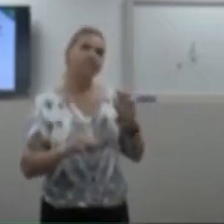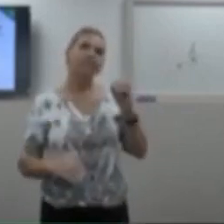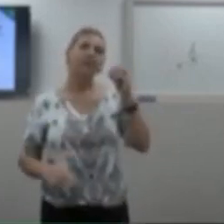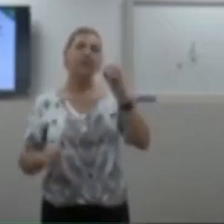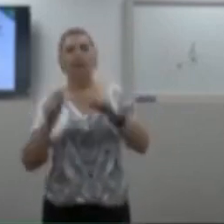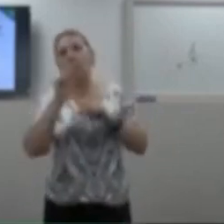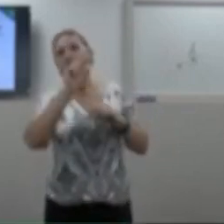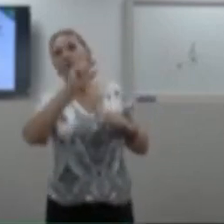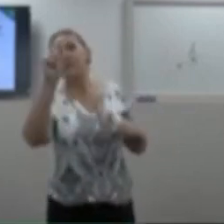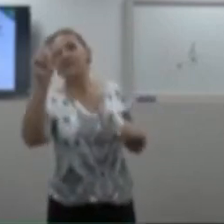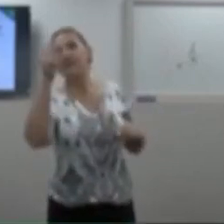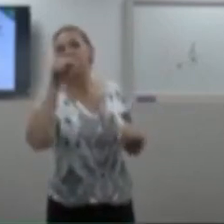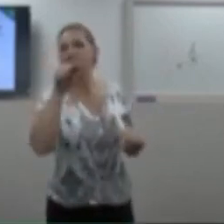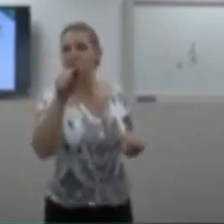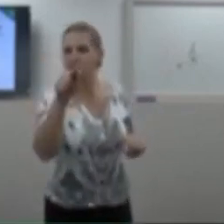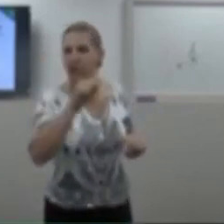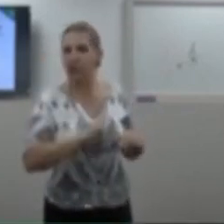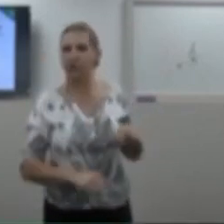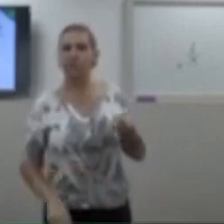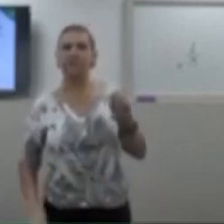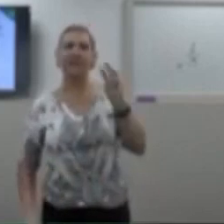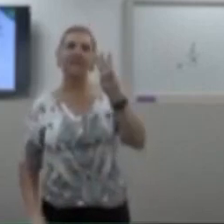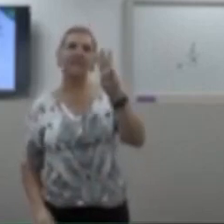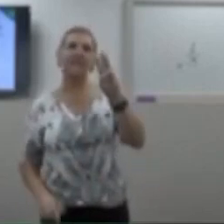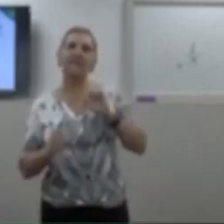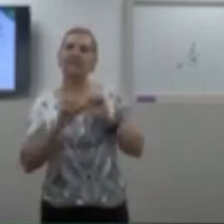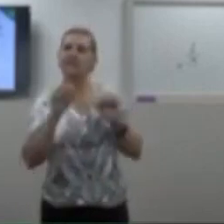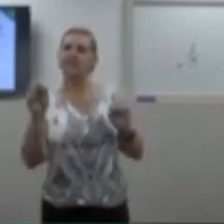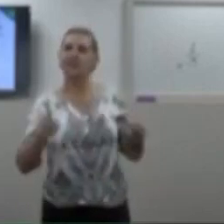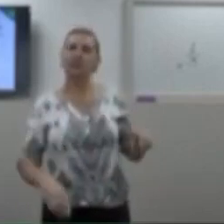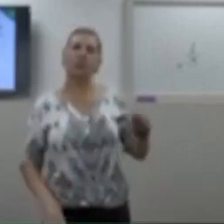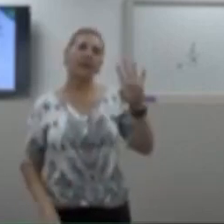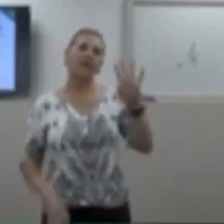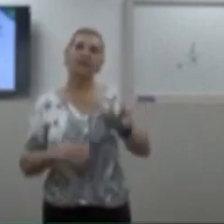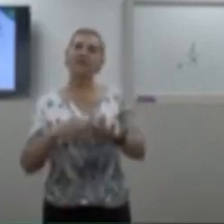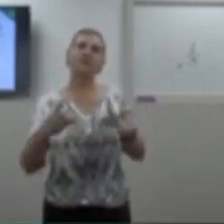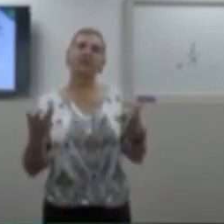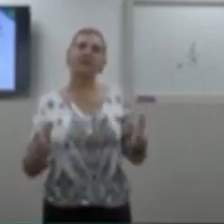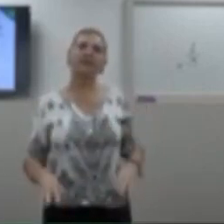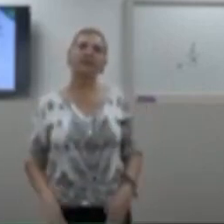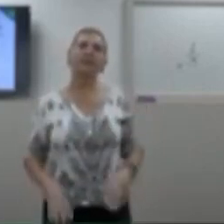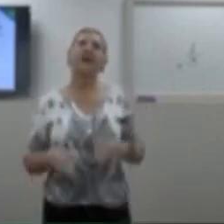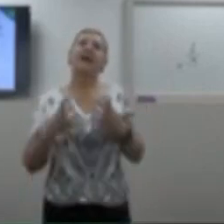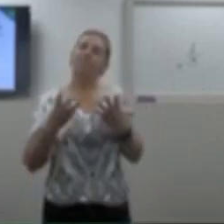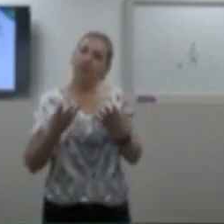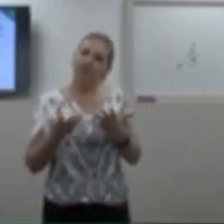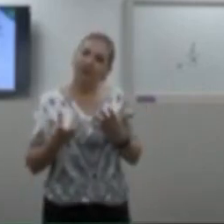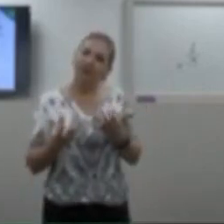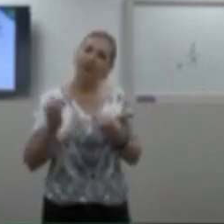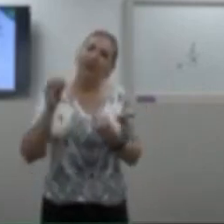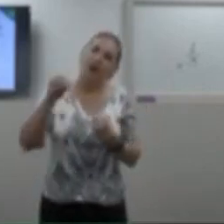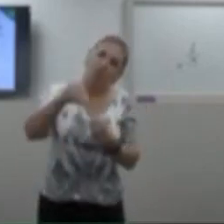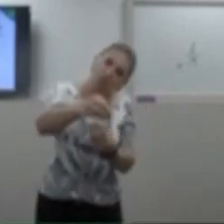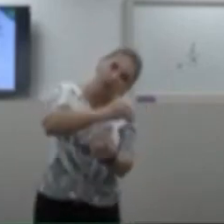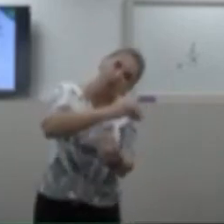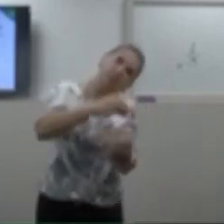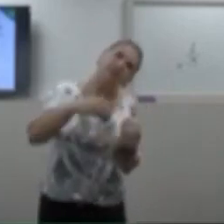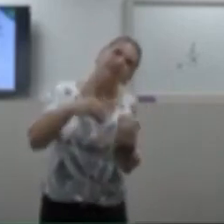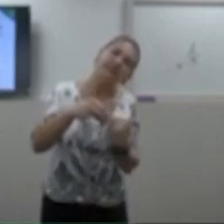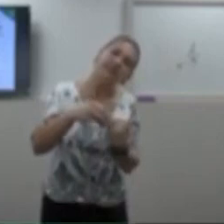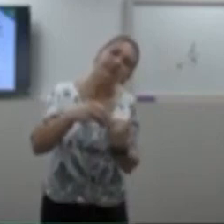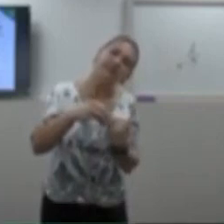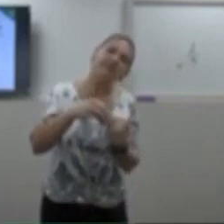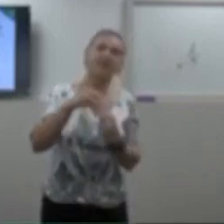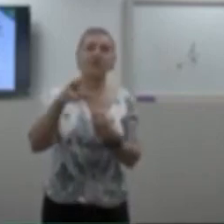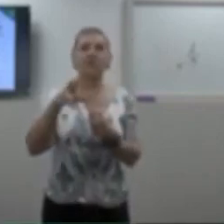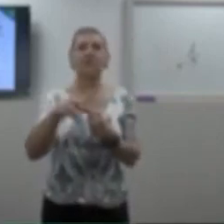tá? Então, duas linhas, dístico. Três linhas, terceto. Quatro linhas, quarteto. Portanto, é um